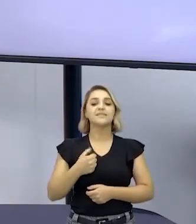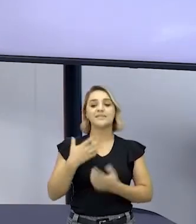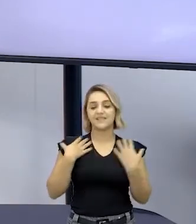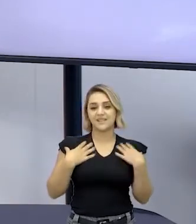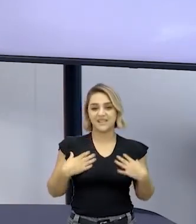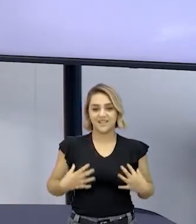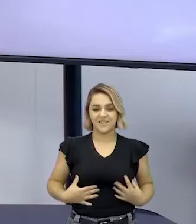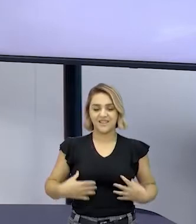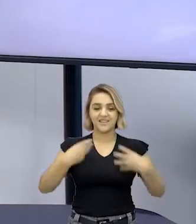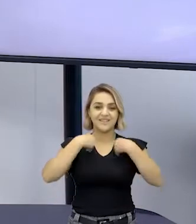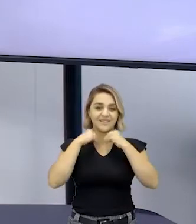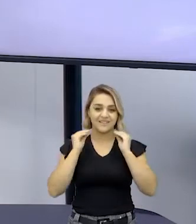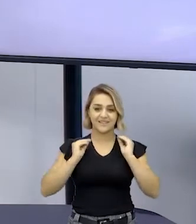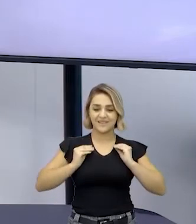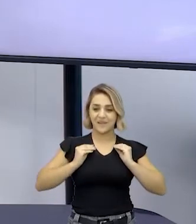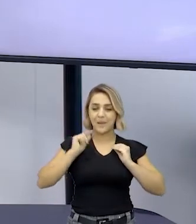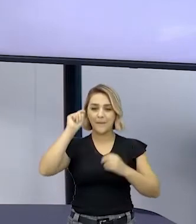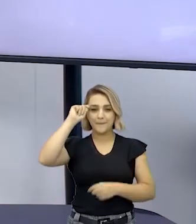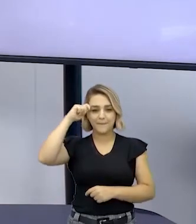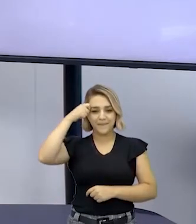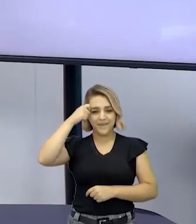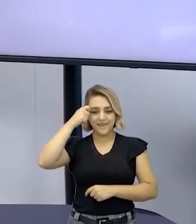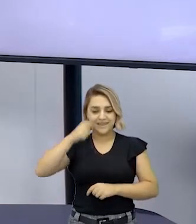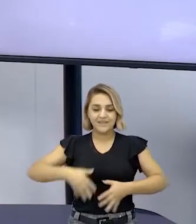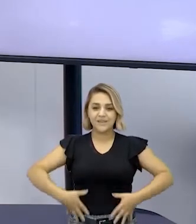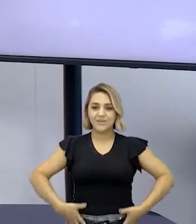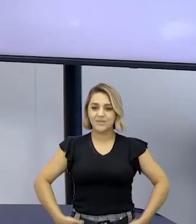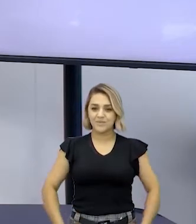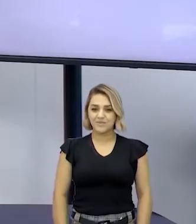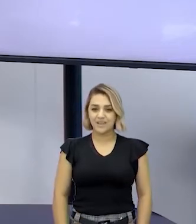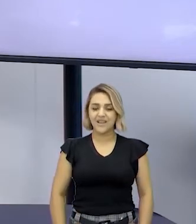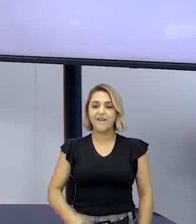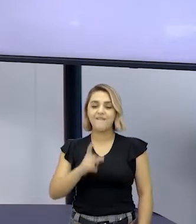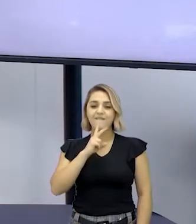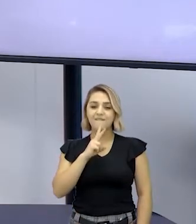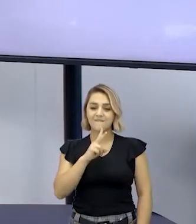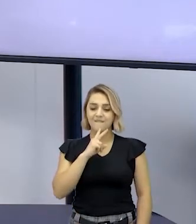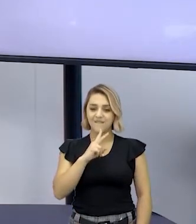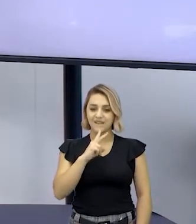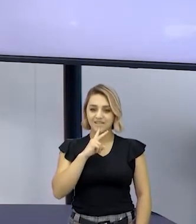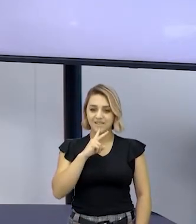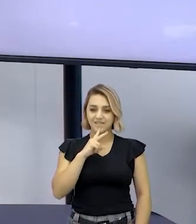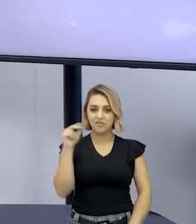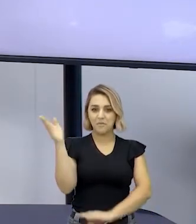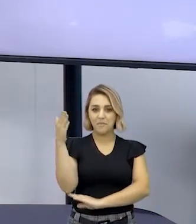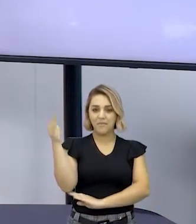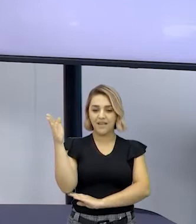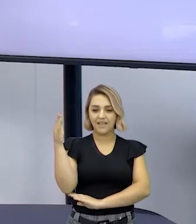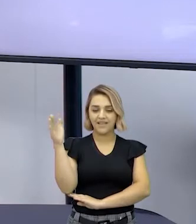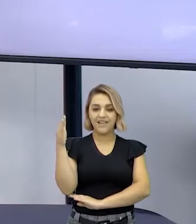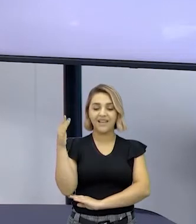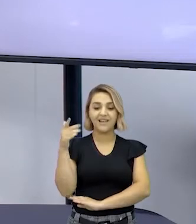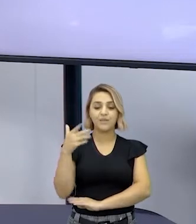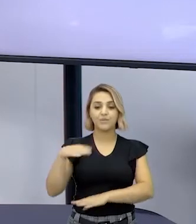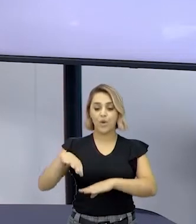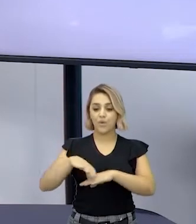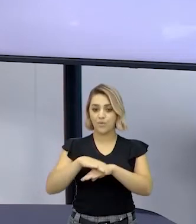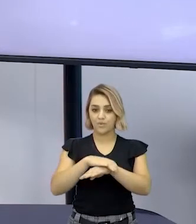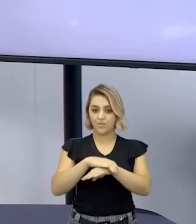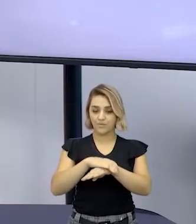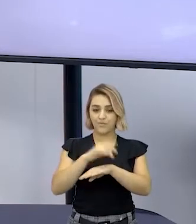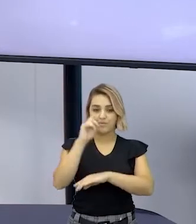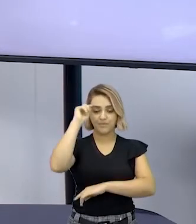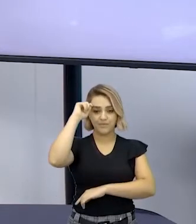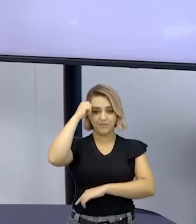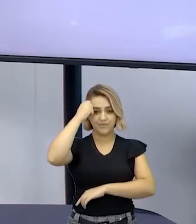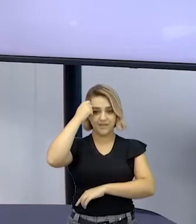camisa preta e uma calça verde bandeira e um sapato preto. O meu